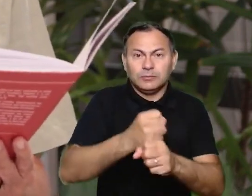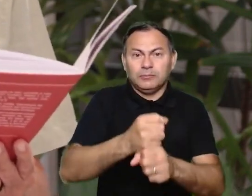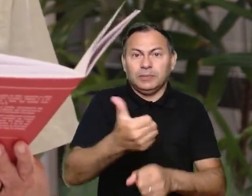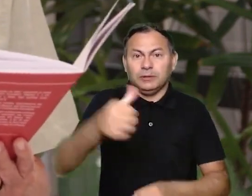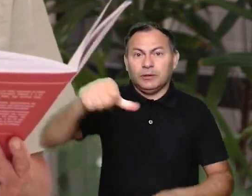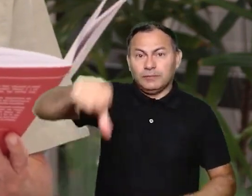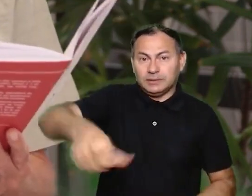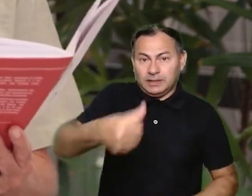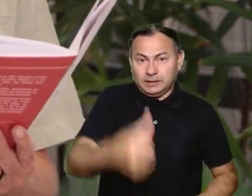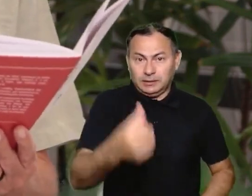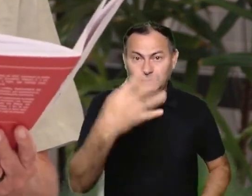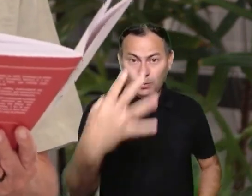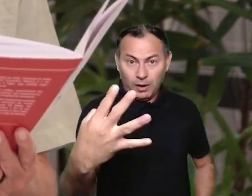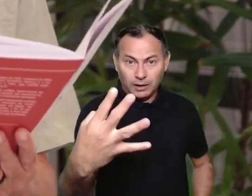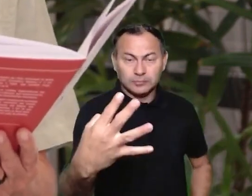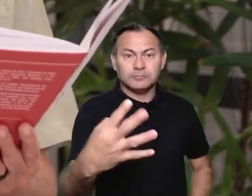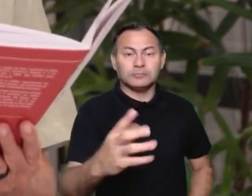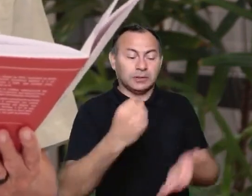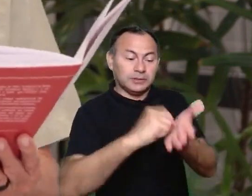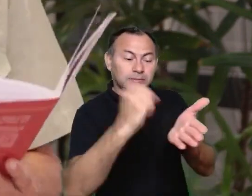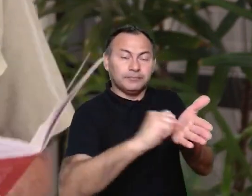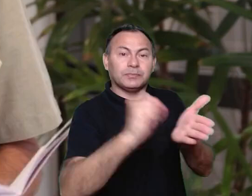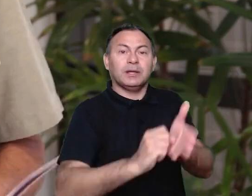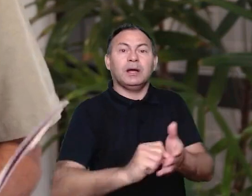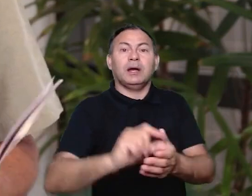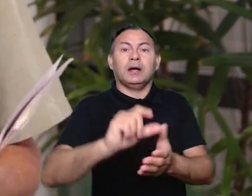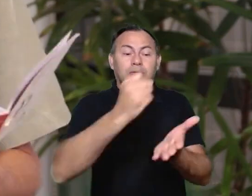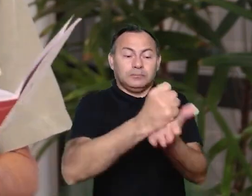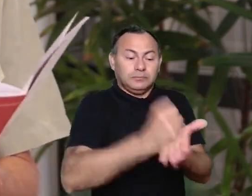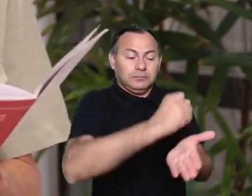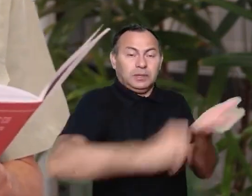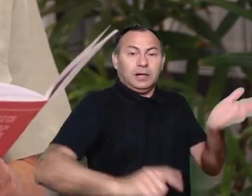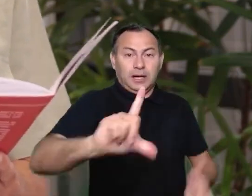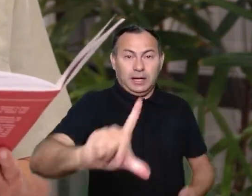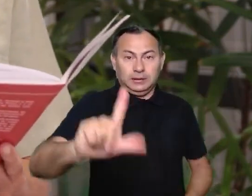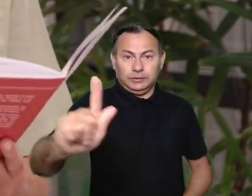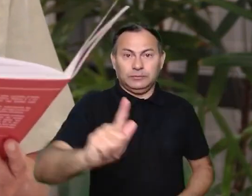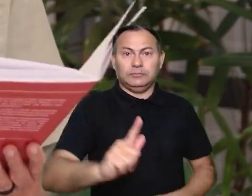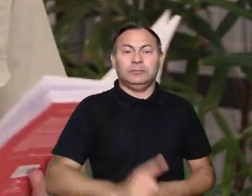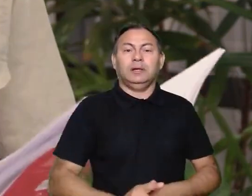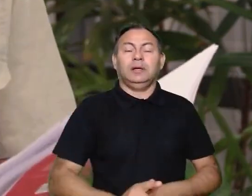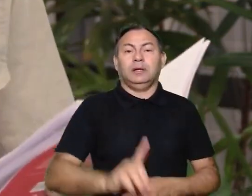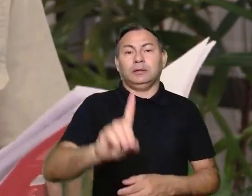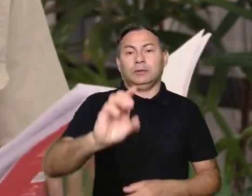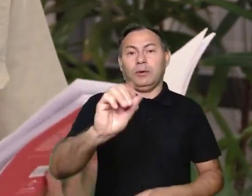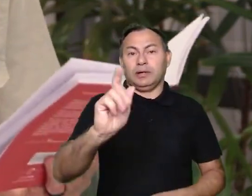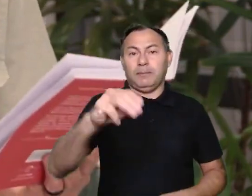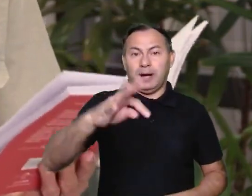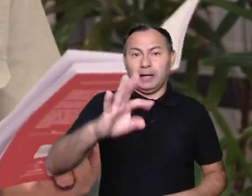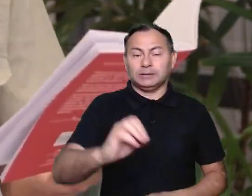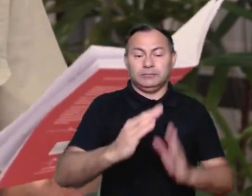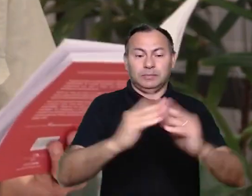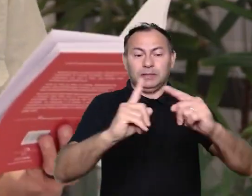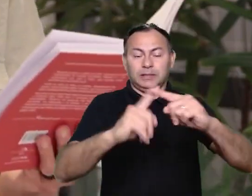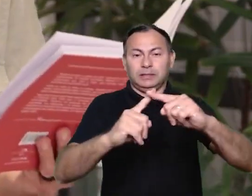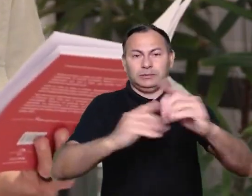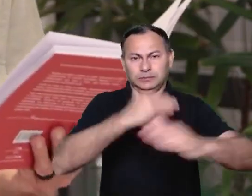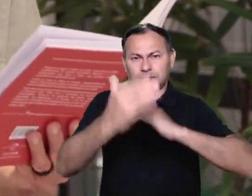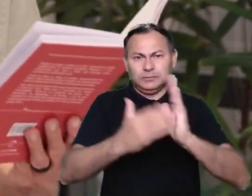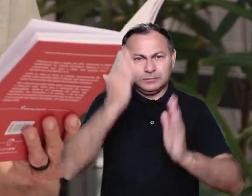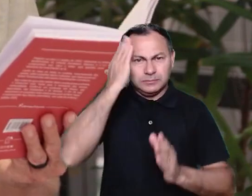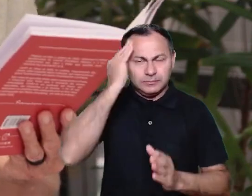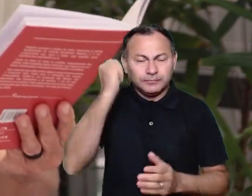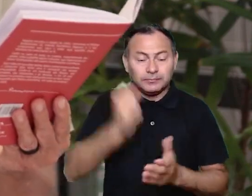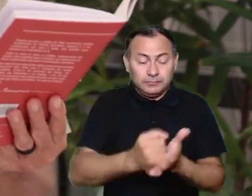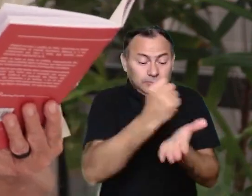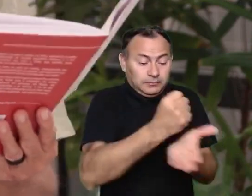de 1964 foi publicada a Lumen Gentium, Constituição dogmática sobre a Igreja, como todos